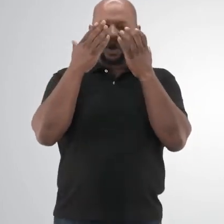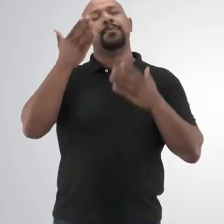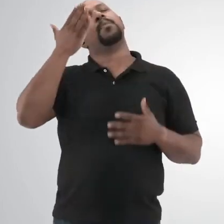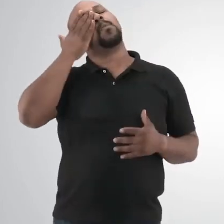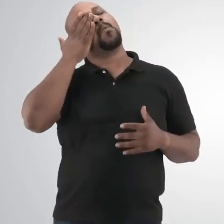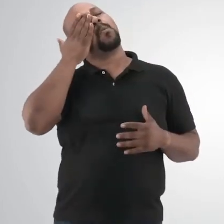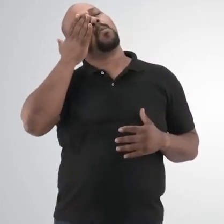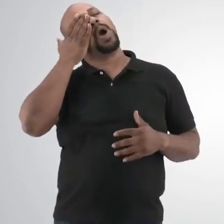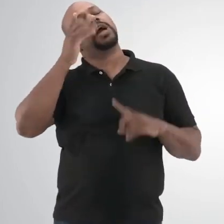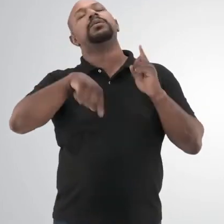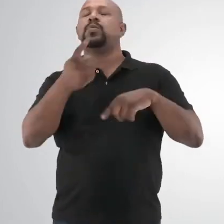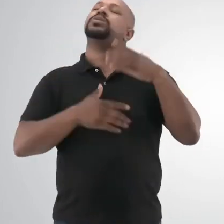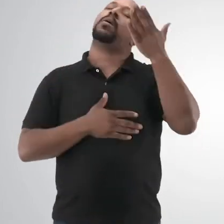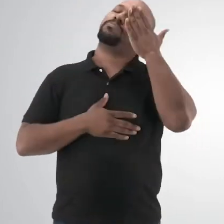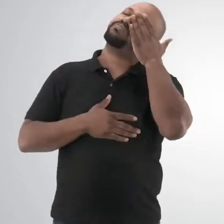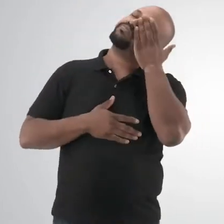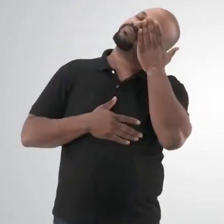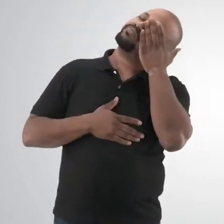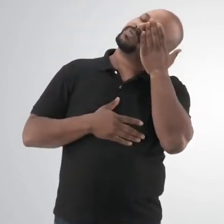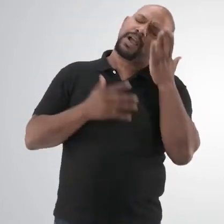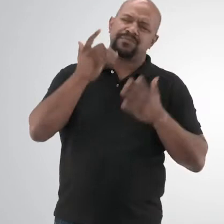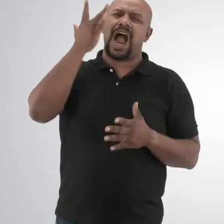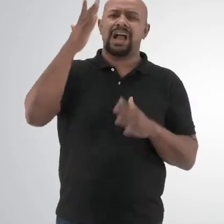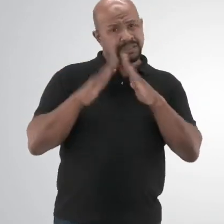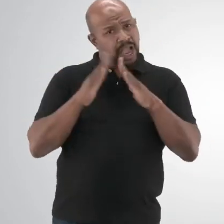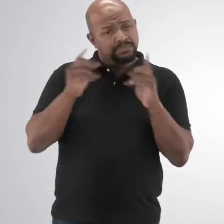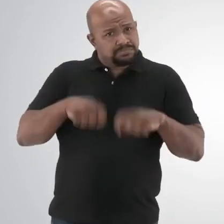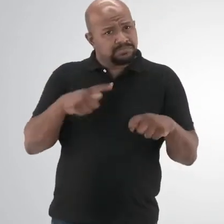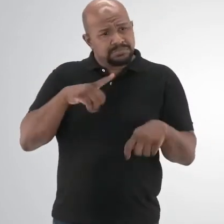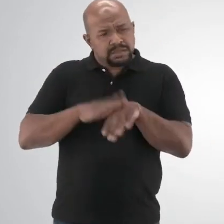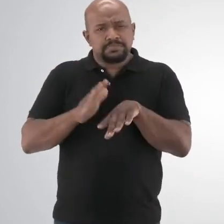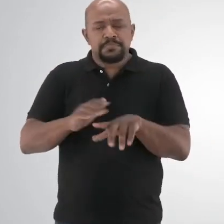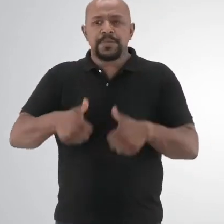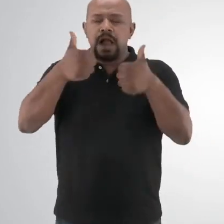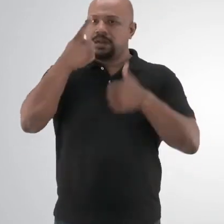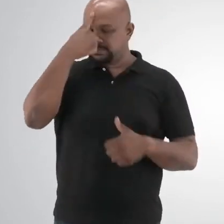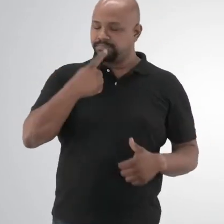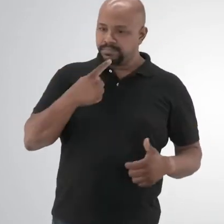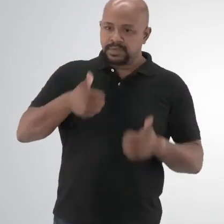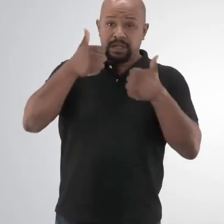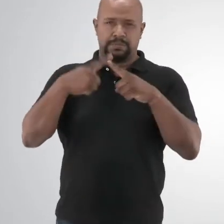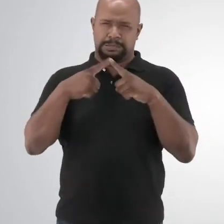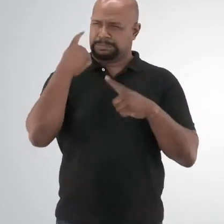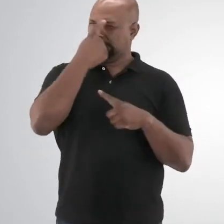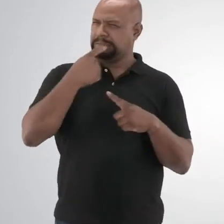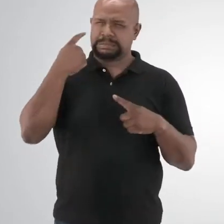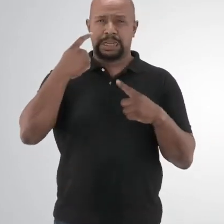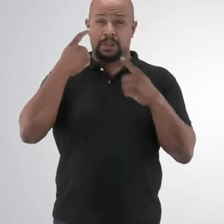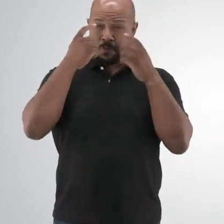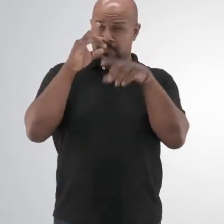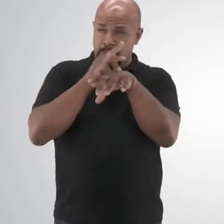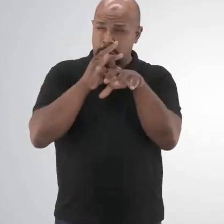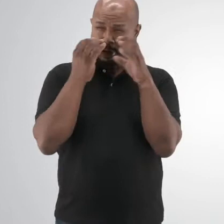É uma coisa super fácil, super tranquila, a gente tem em casa, é fácil acesso e ajuda a dar uma melhorada nesse aspecto, né? Tira um pouco o